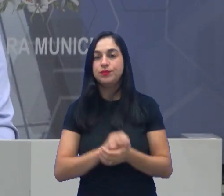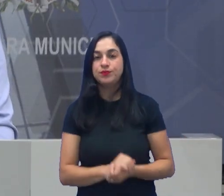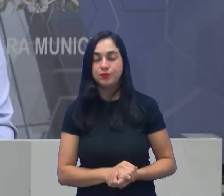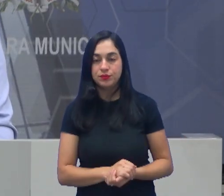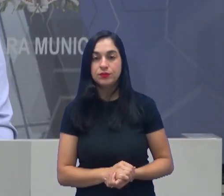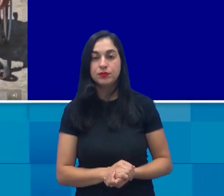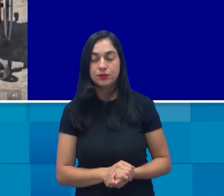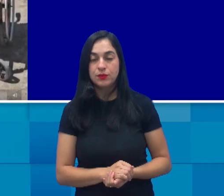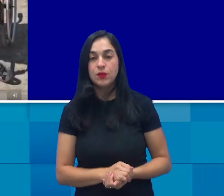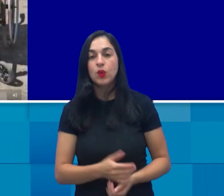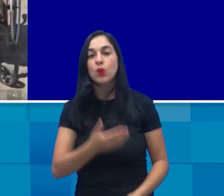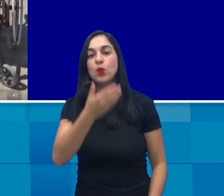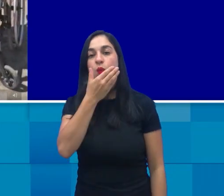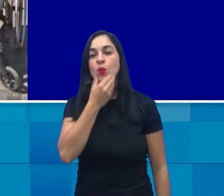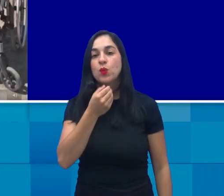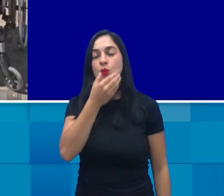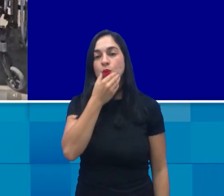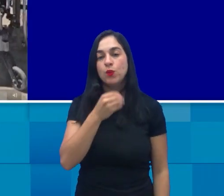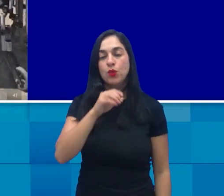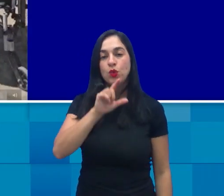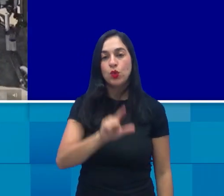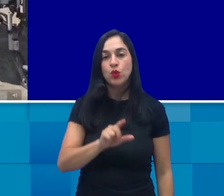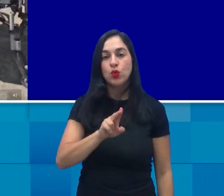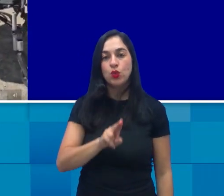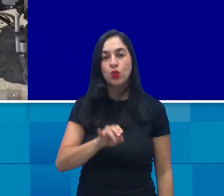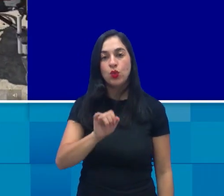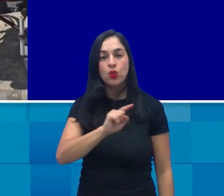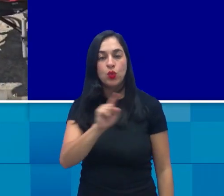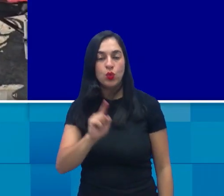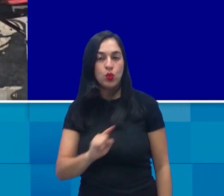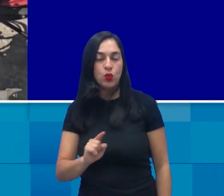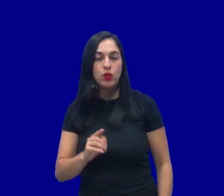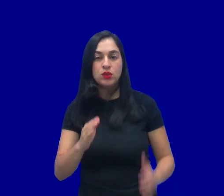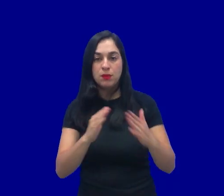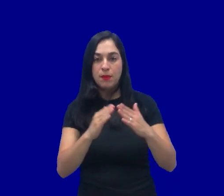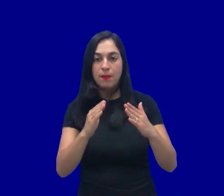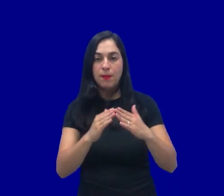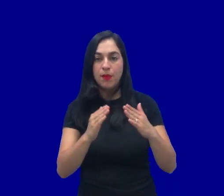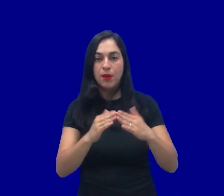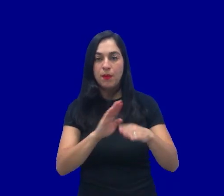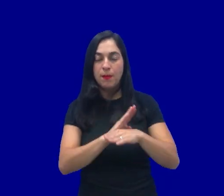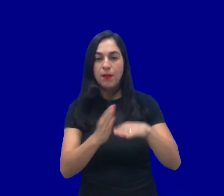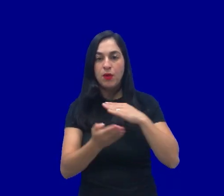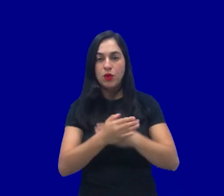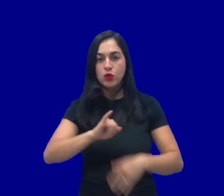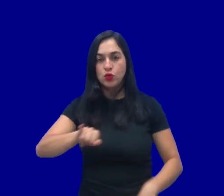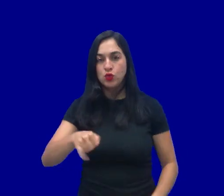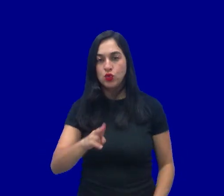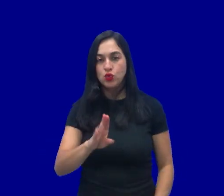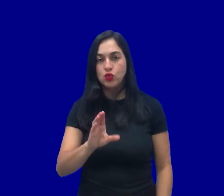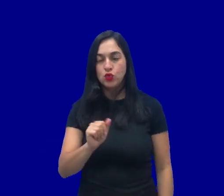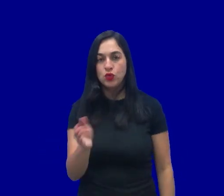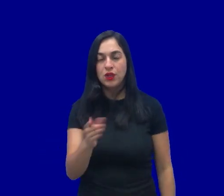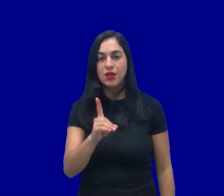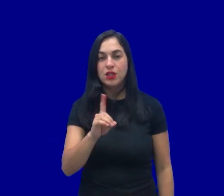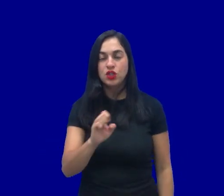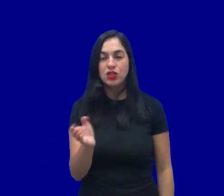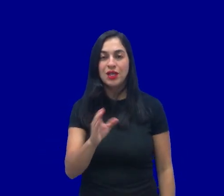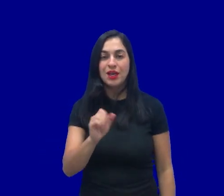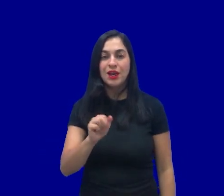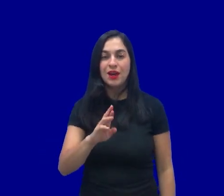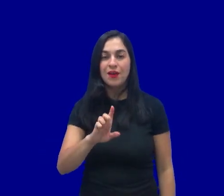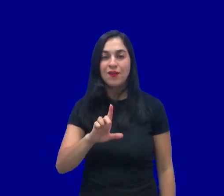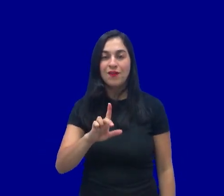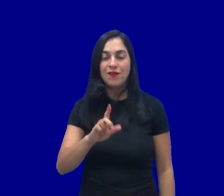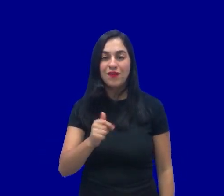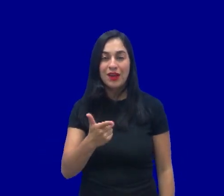história do senhor Luiz, morador da Juca de Carvalho, idoso, perdeu as 2 pernas. Precisa do benefício